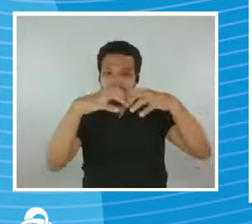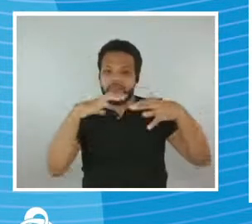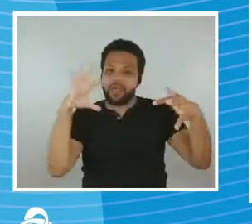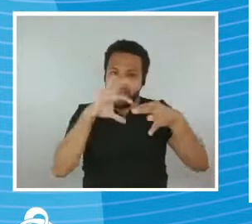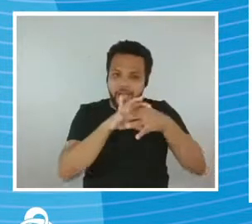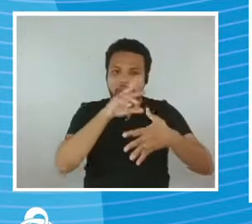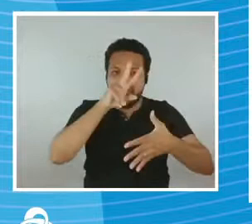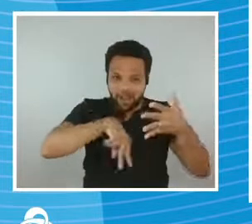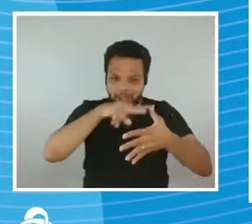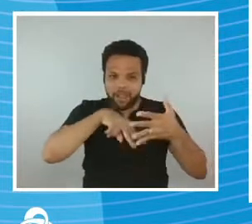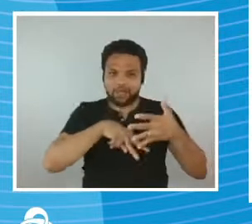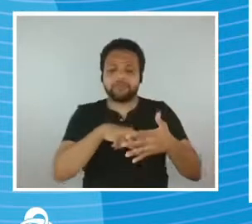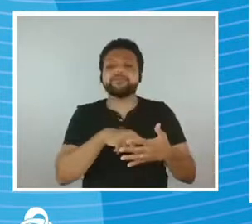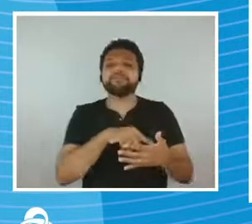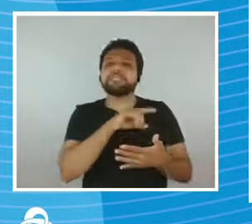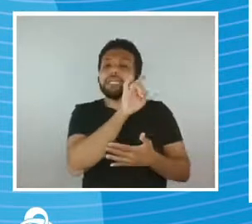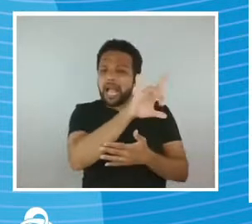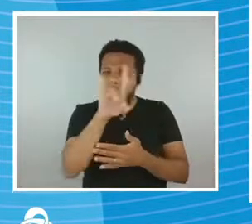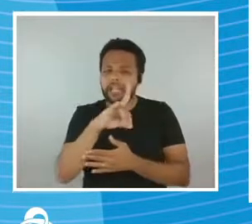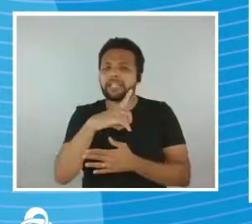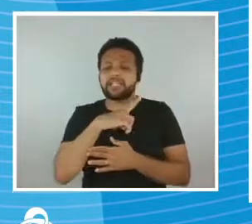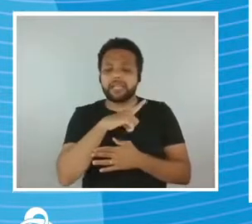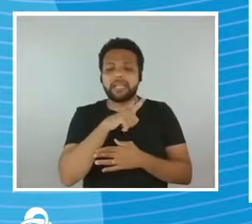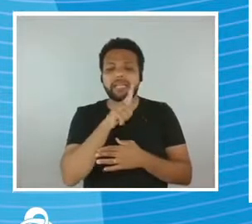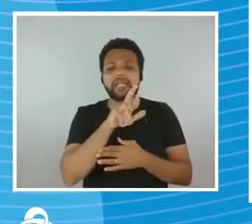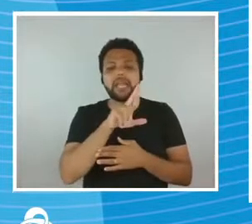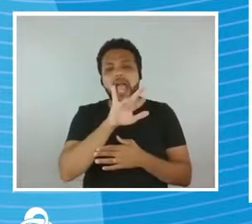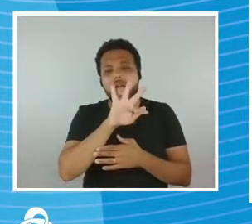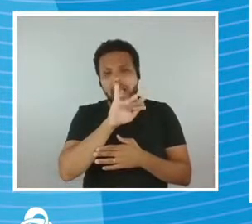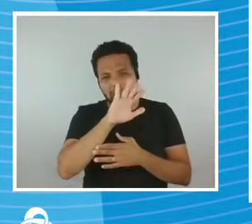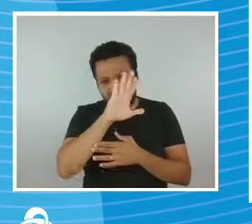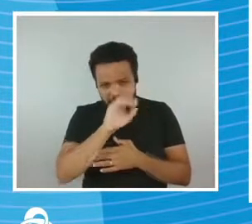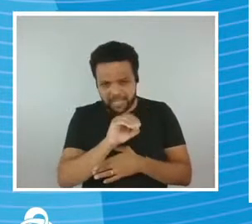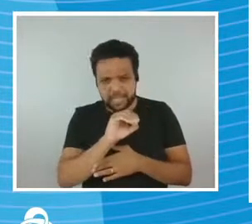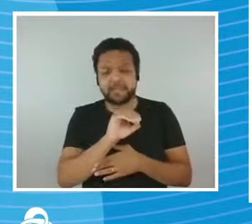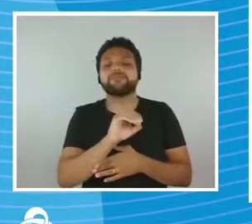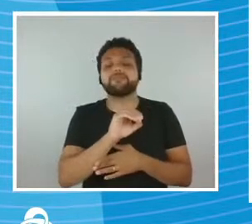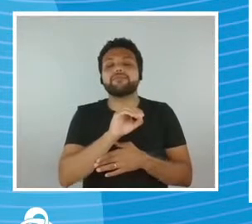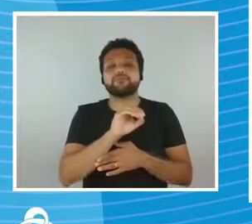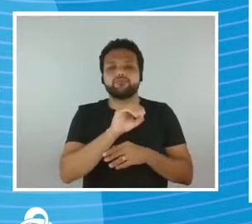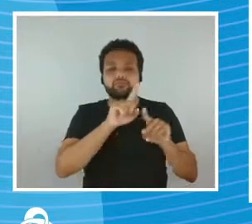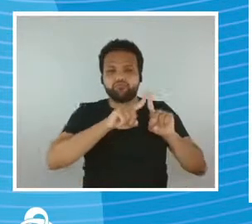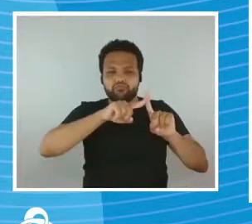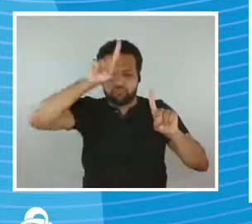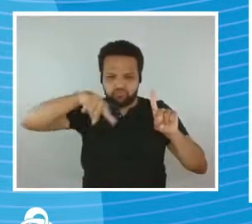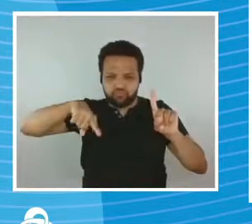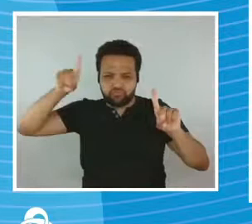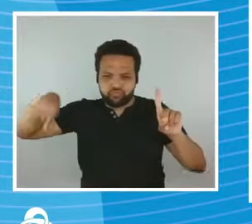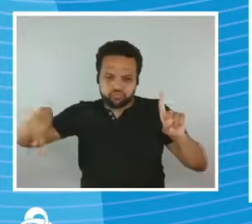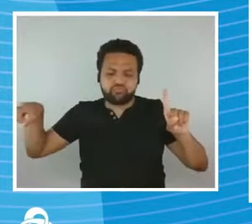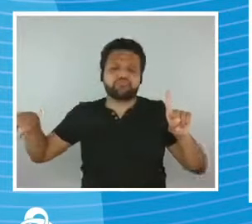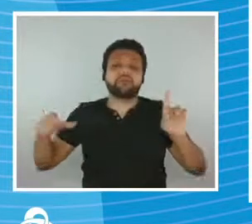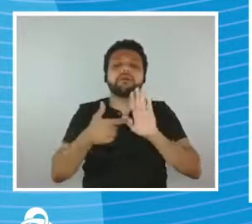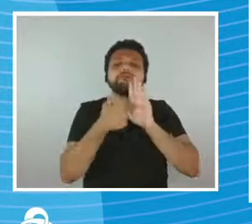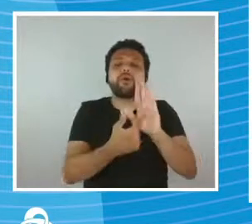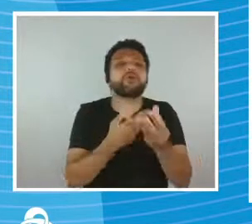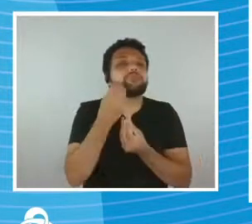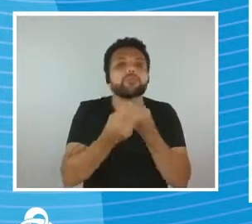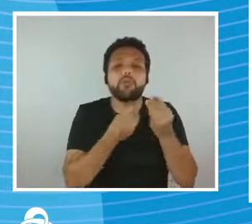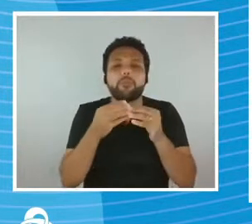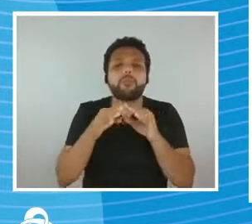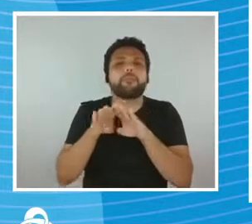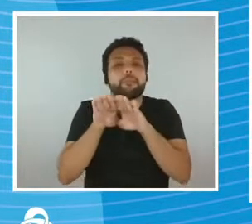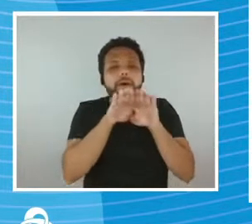por um gráfico. Esse gráfico corresponde à estimulação com padrões geométricos, com